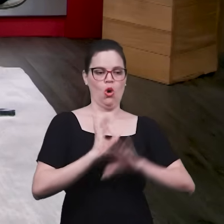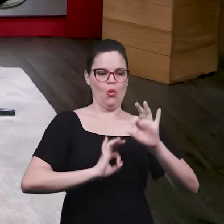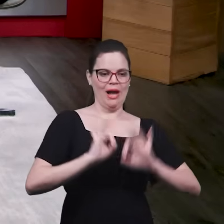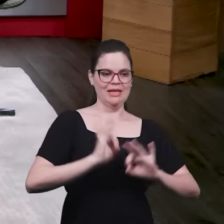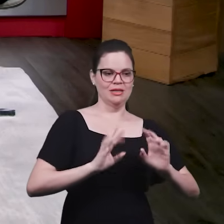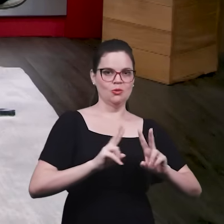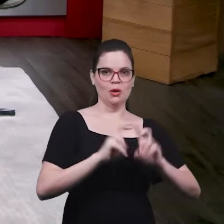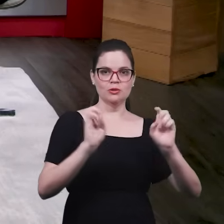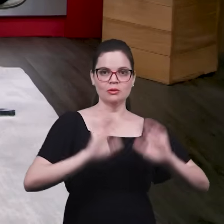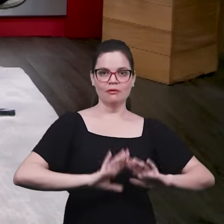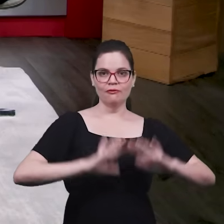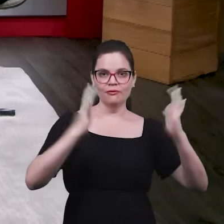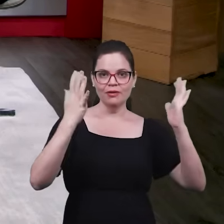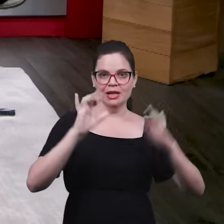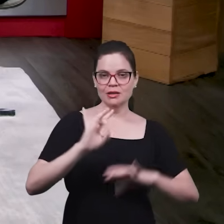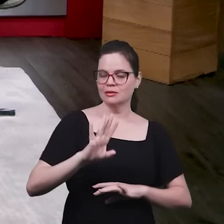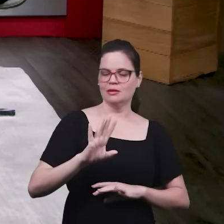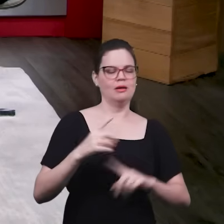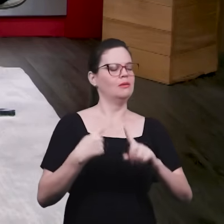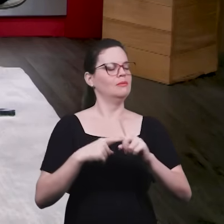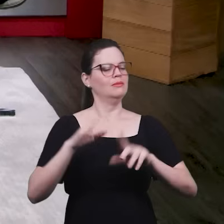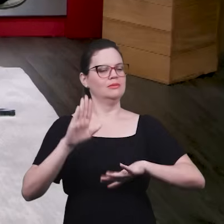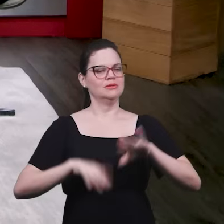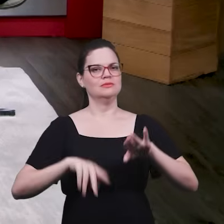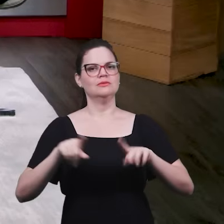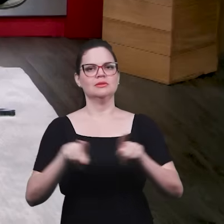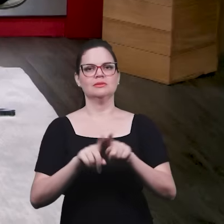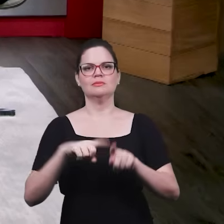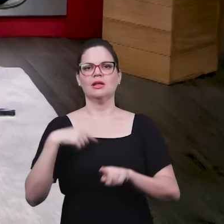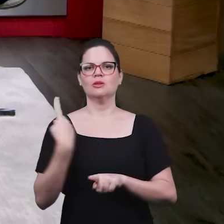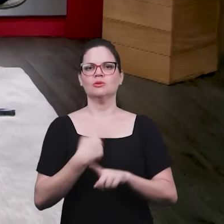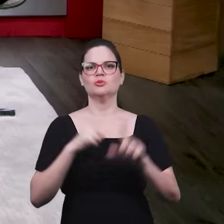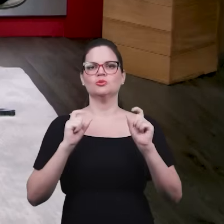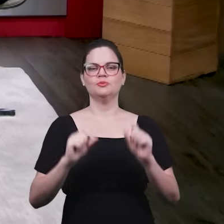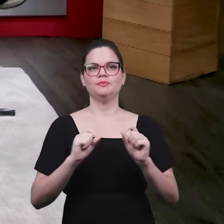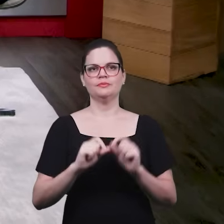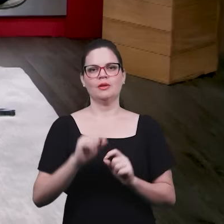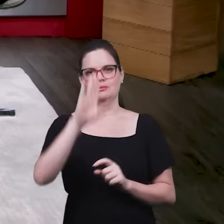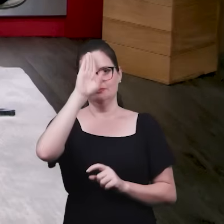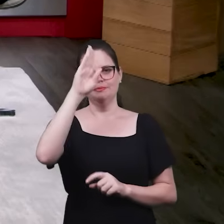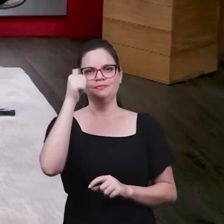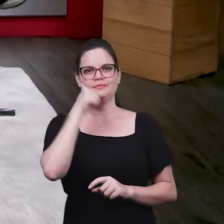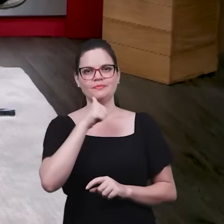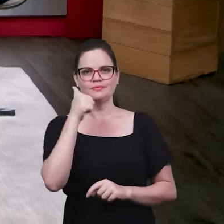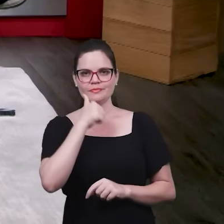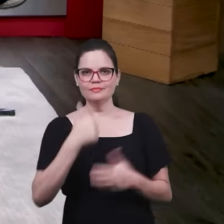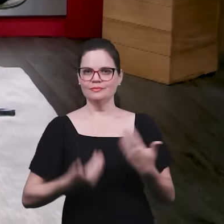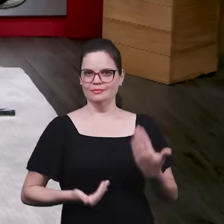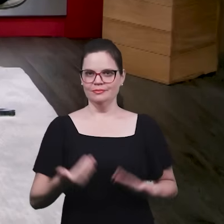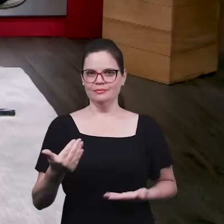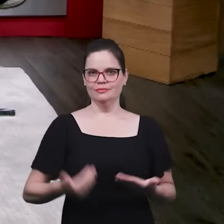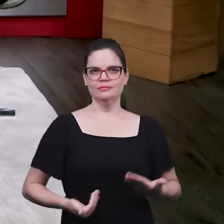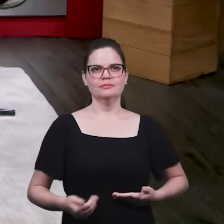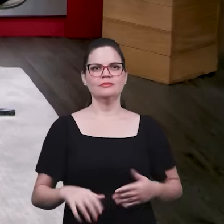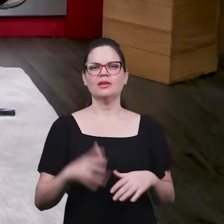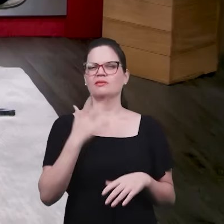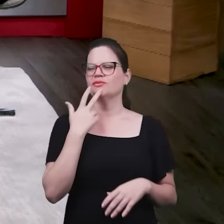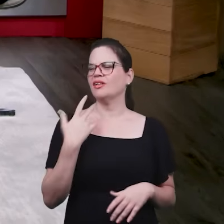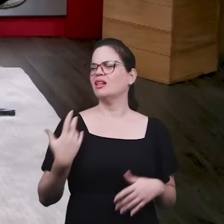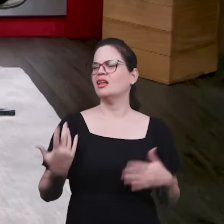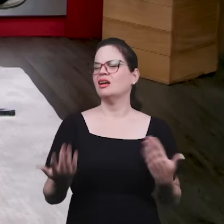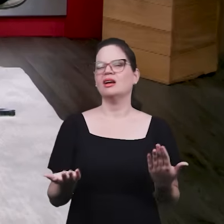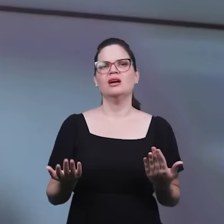esse evento. E às vezes a gente costuma, principalmente as irmãs, as senhoras, falarem assim, mas